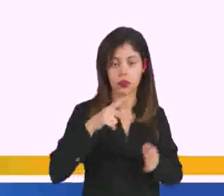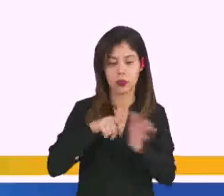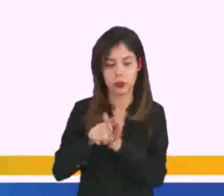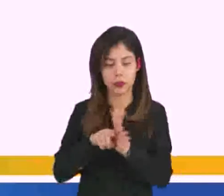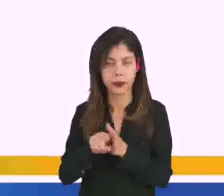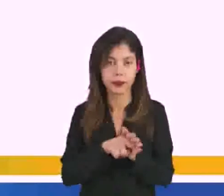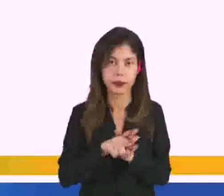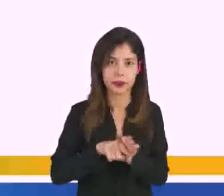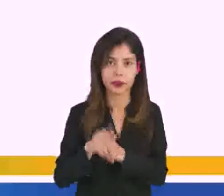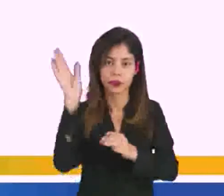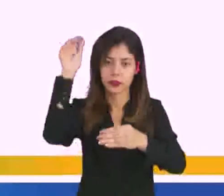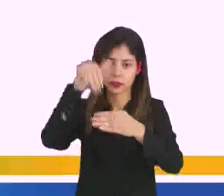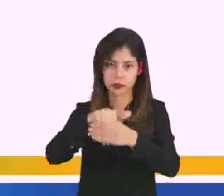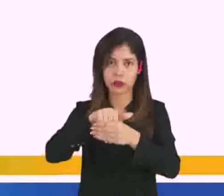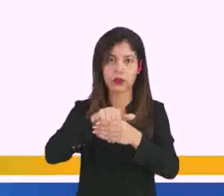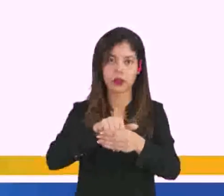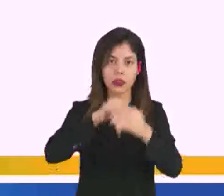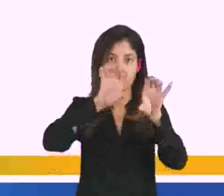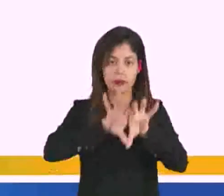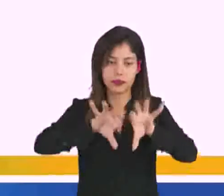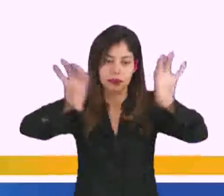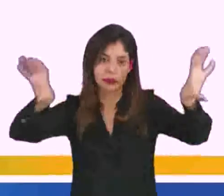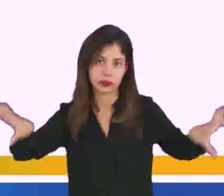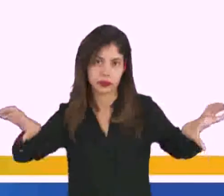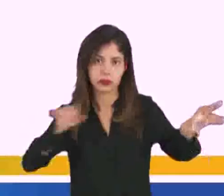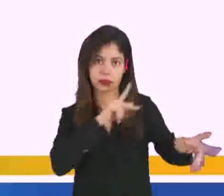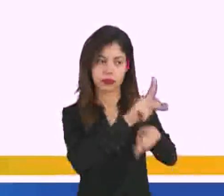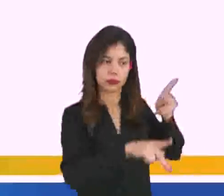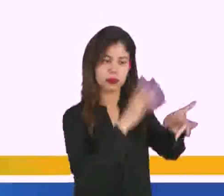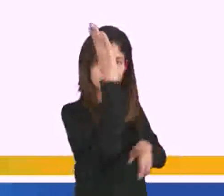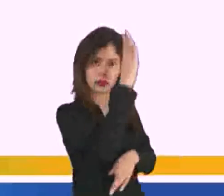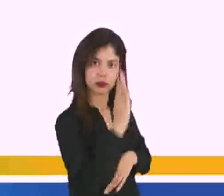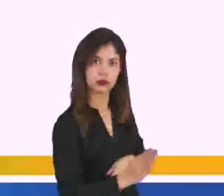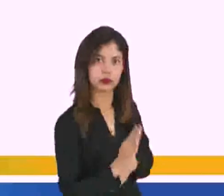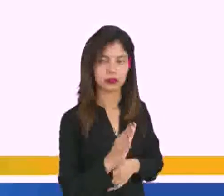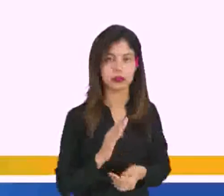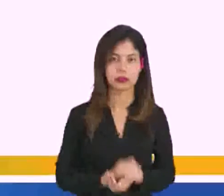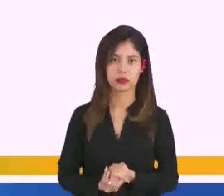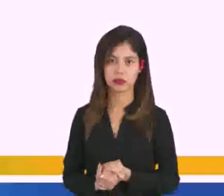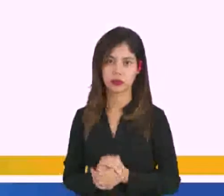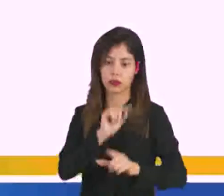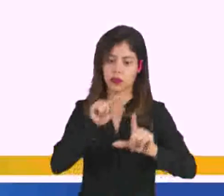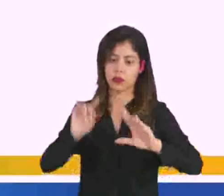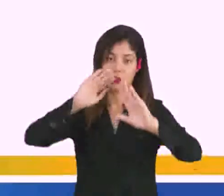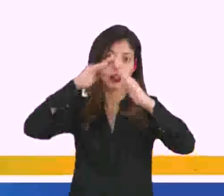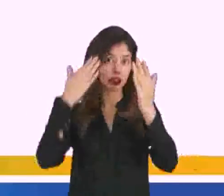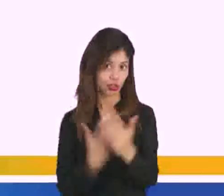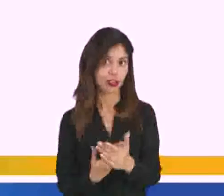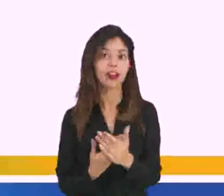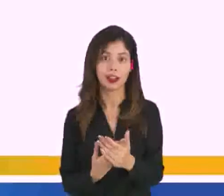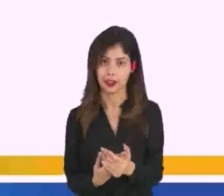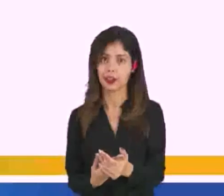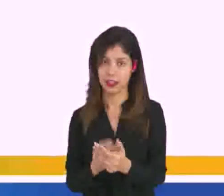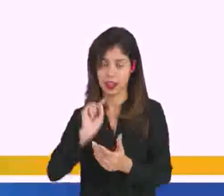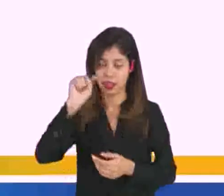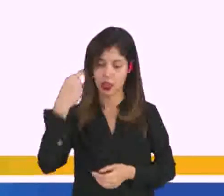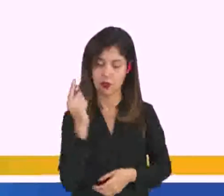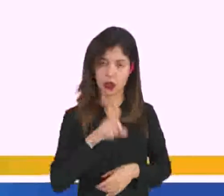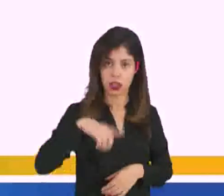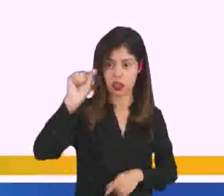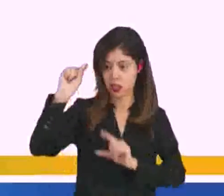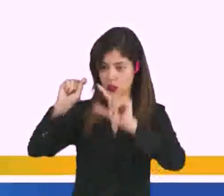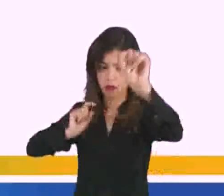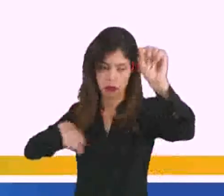para intenção de votos separa inicialmente a população brasileira por nível de escolaridade e depois seleciona membros de